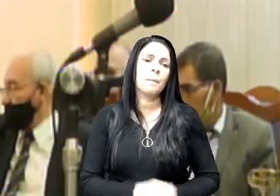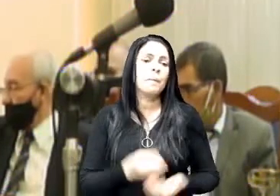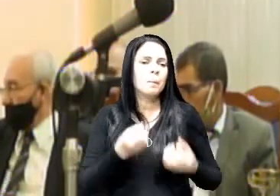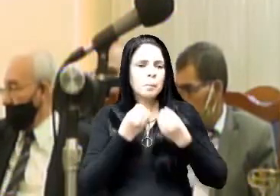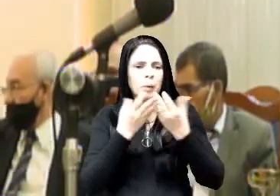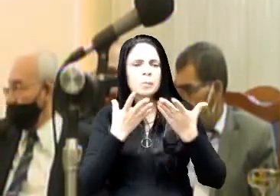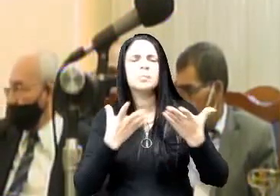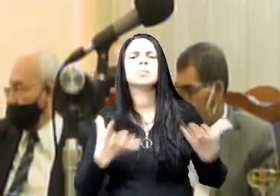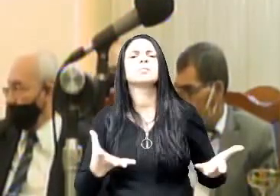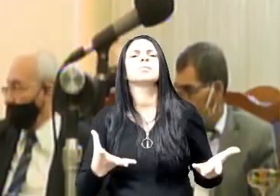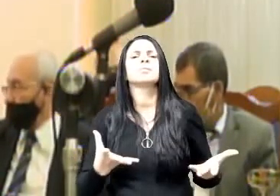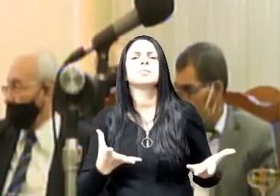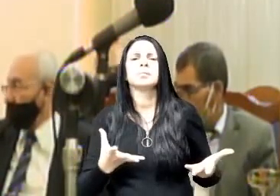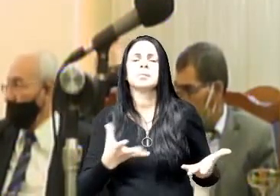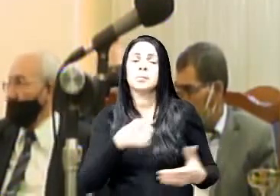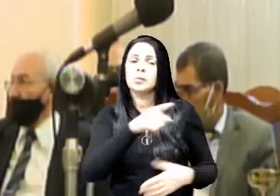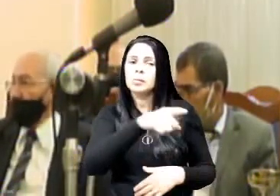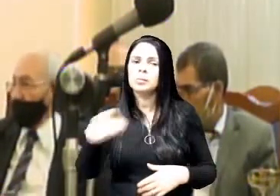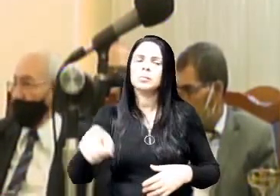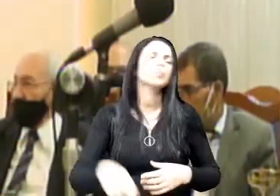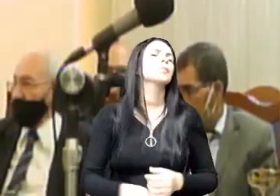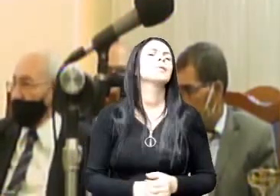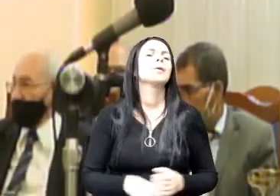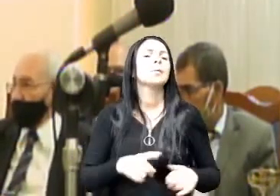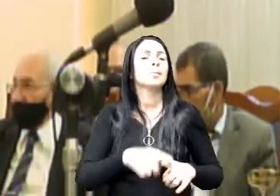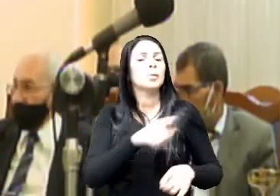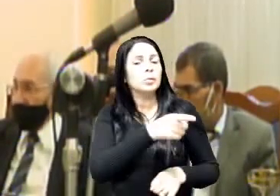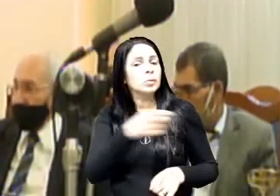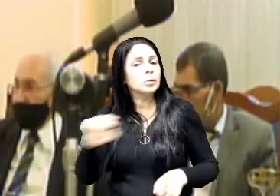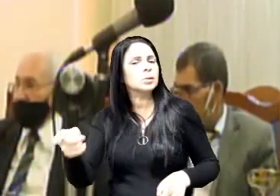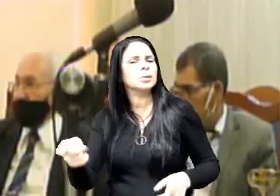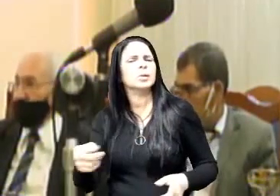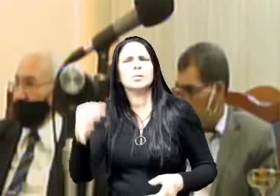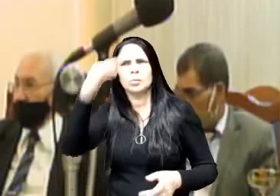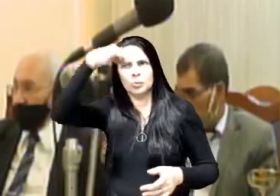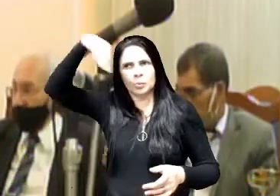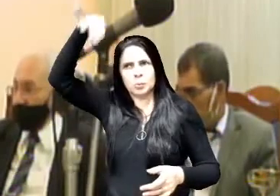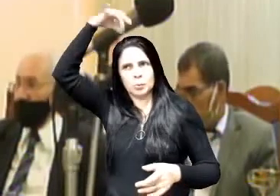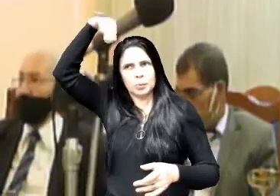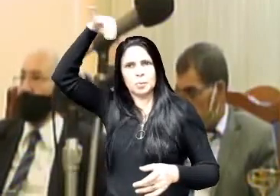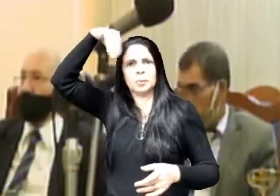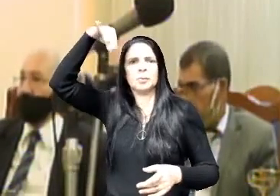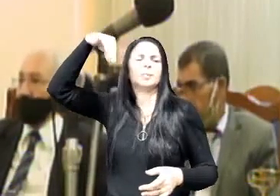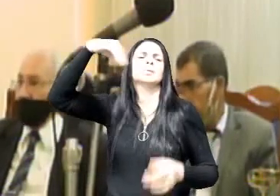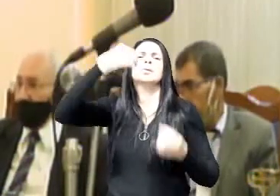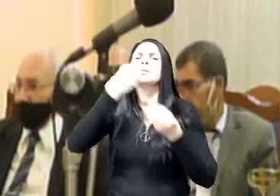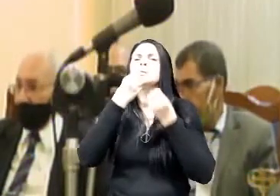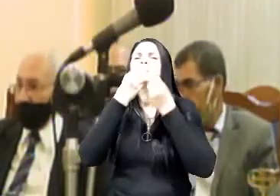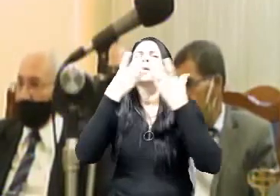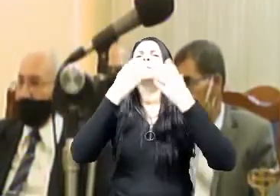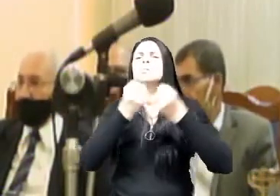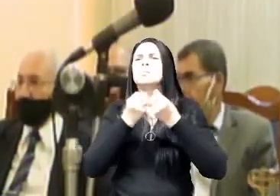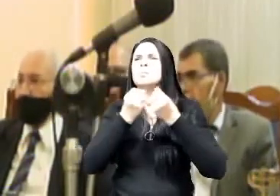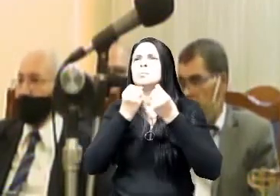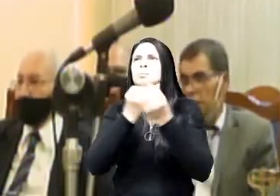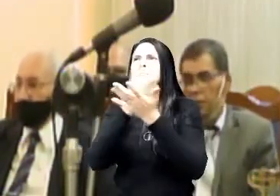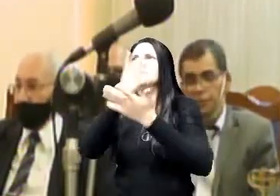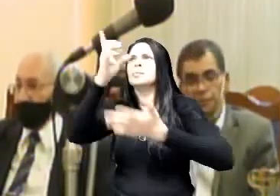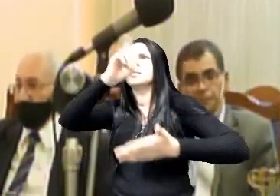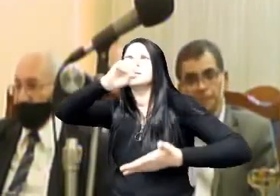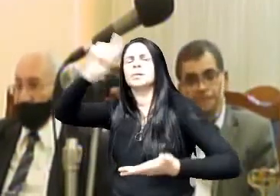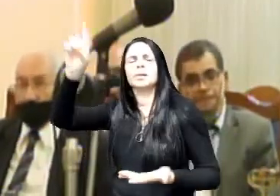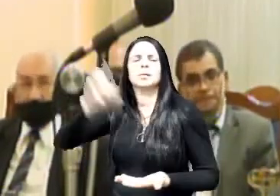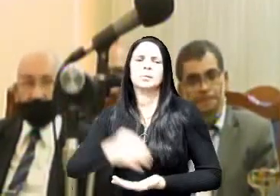bem-aventurados sois, porque sobre vós repousa o Espírito da glória de